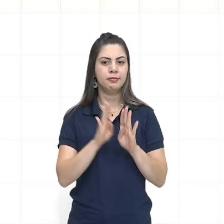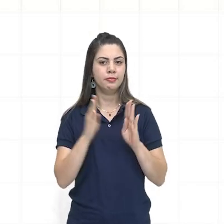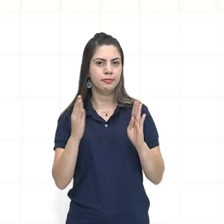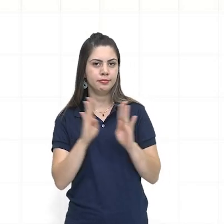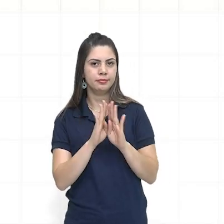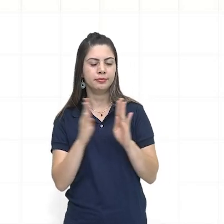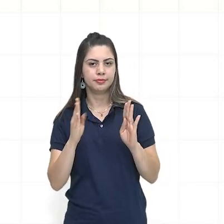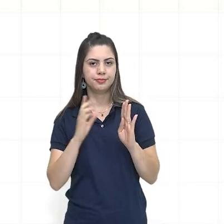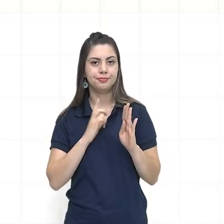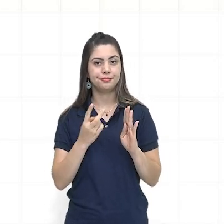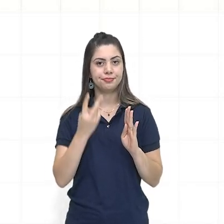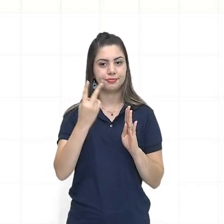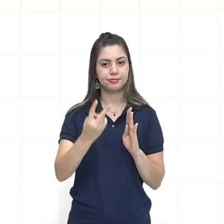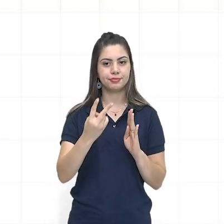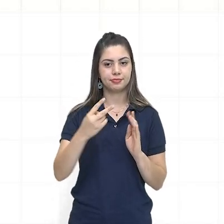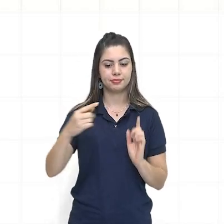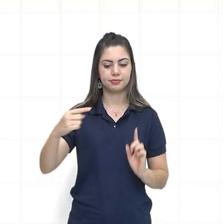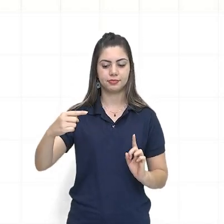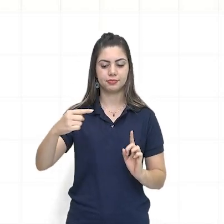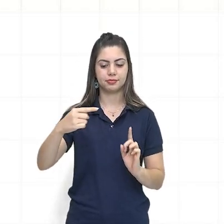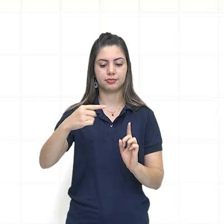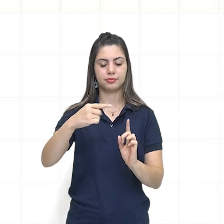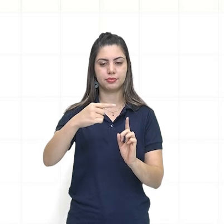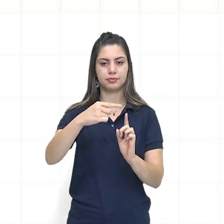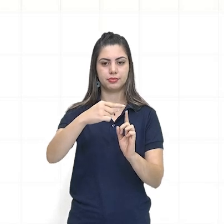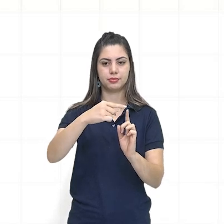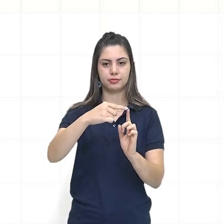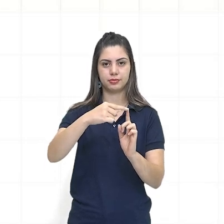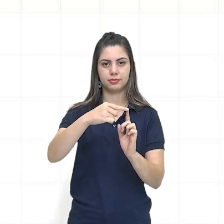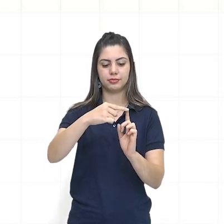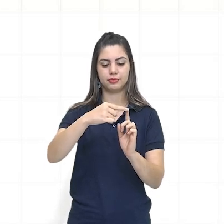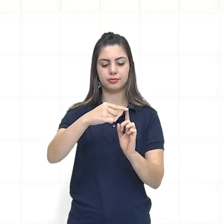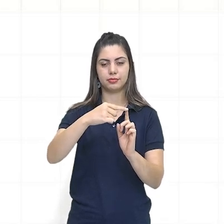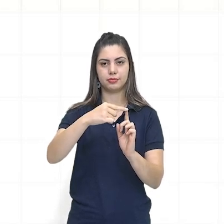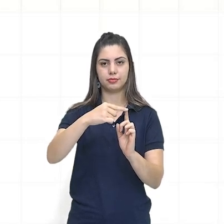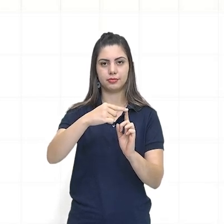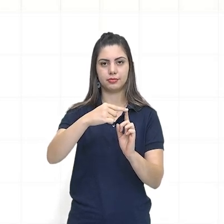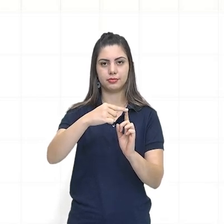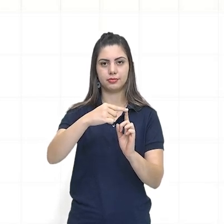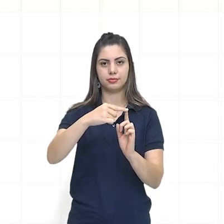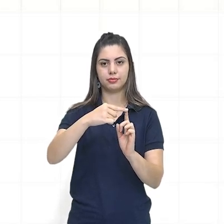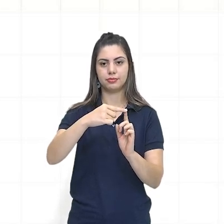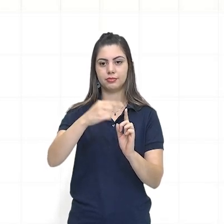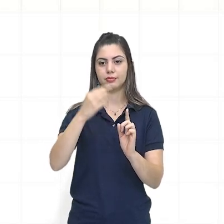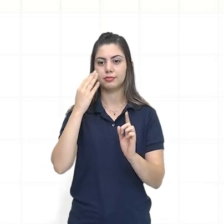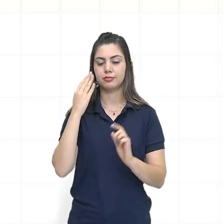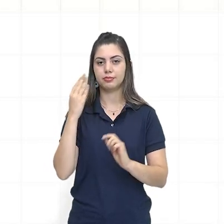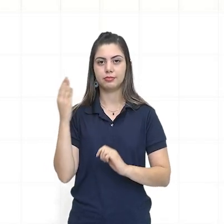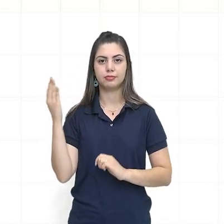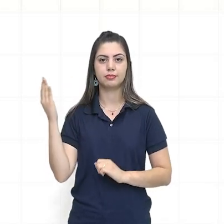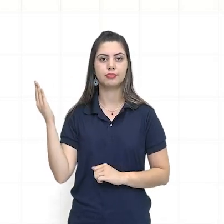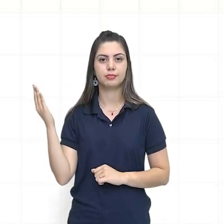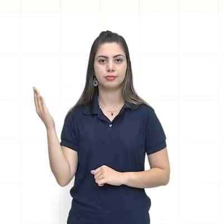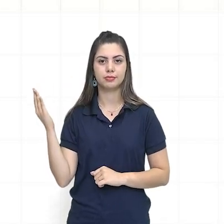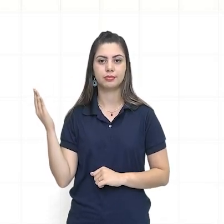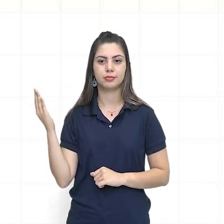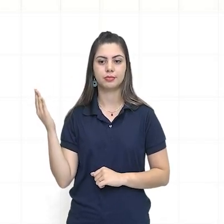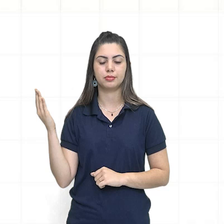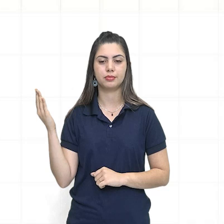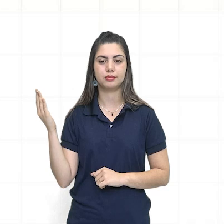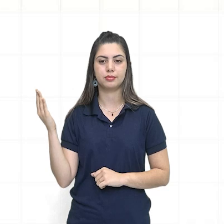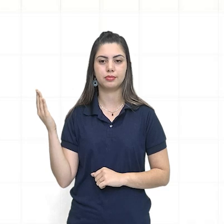temos duas semirretas. Ó, temos essa semirreta aqui na vertical, temos essa semirreta aqui